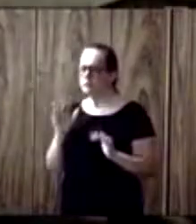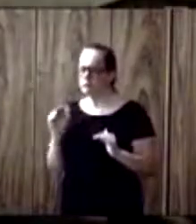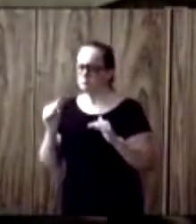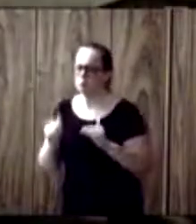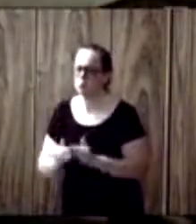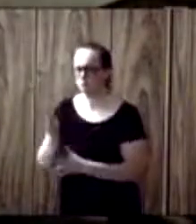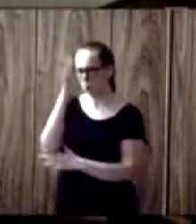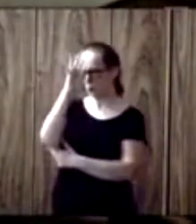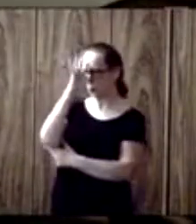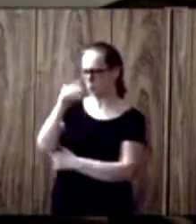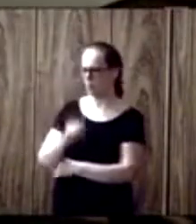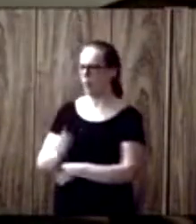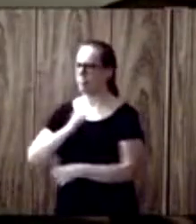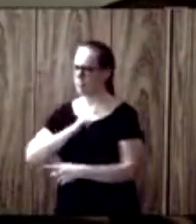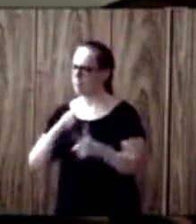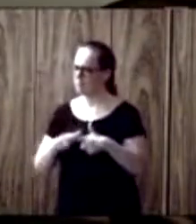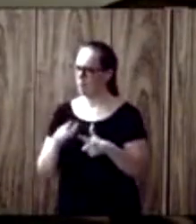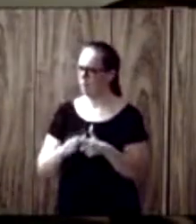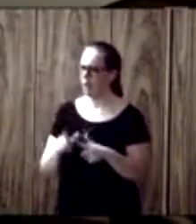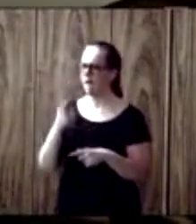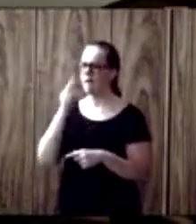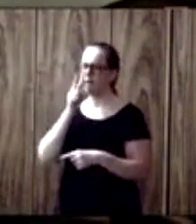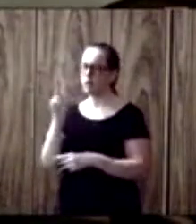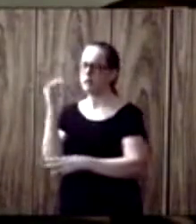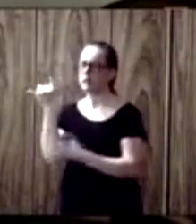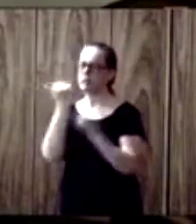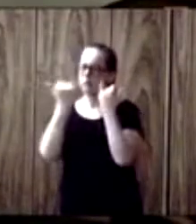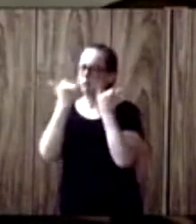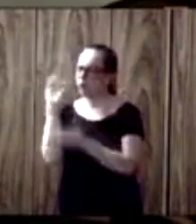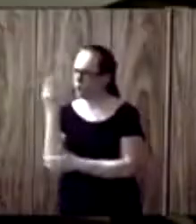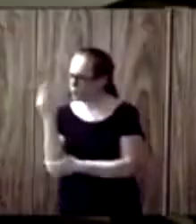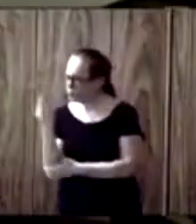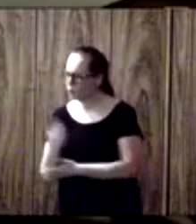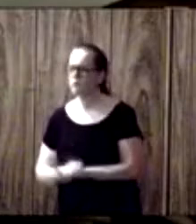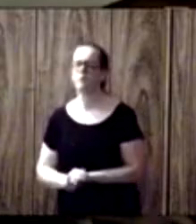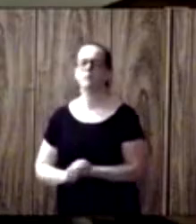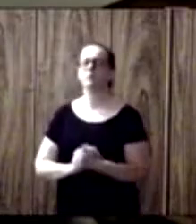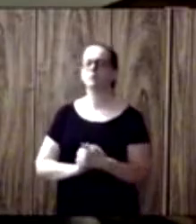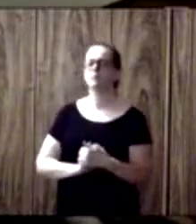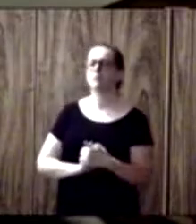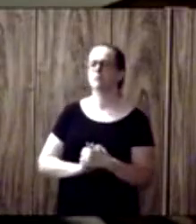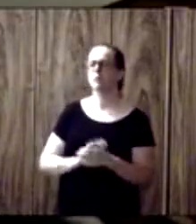específicos. Tem problema haver fake news? Por quê?